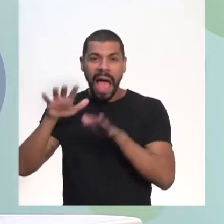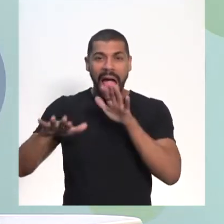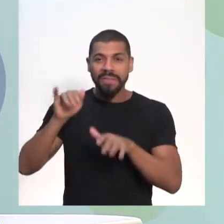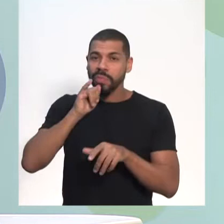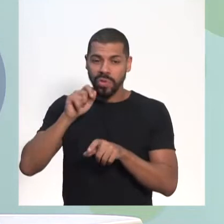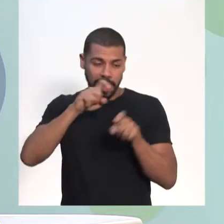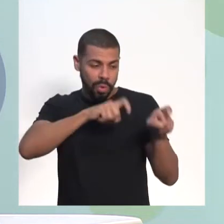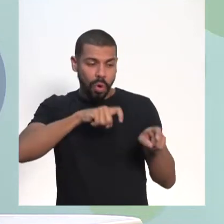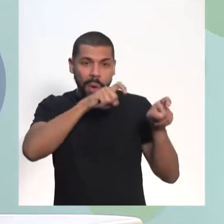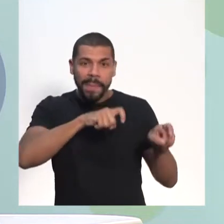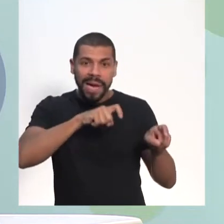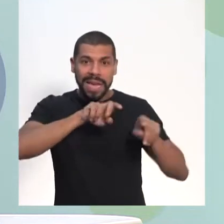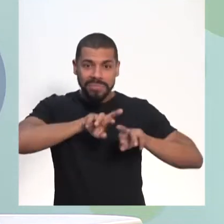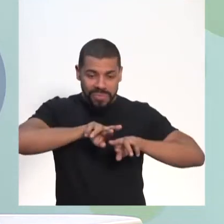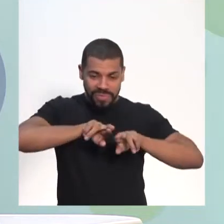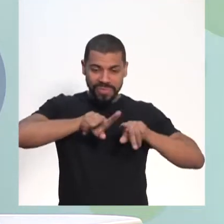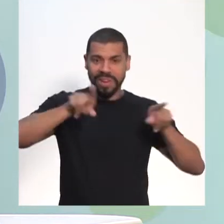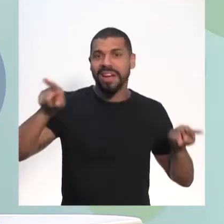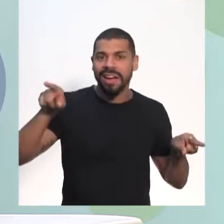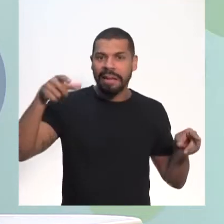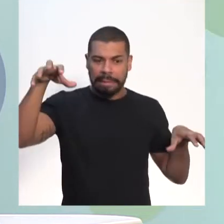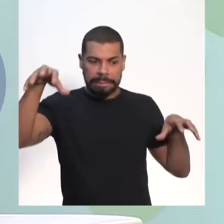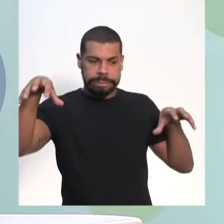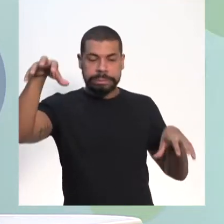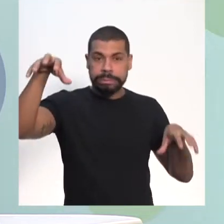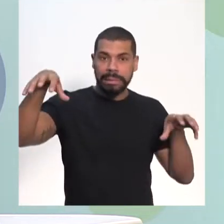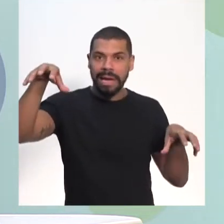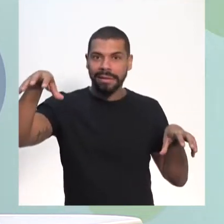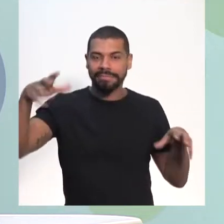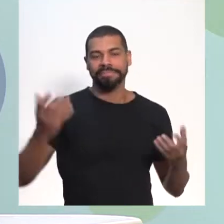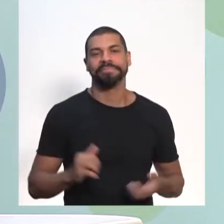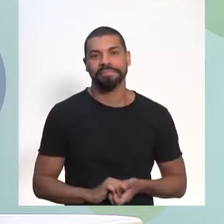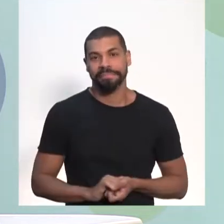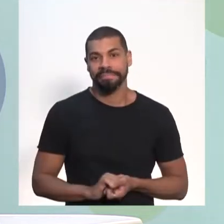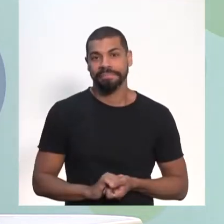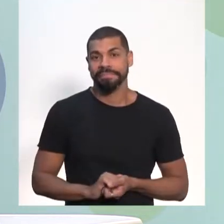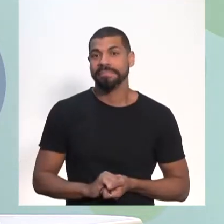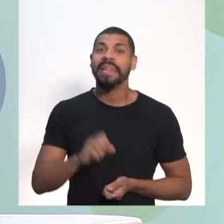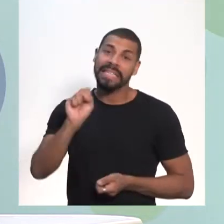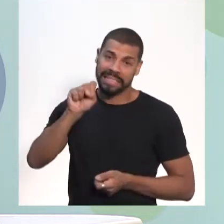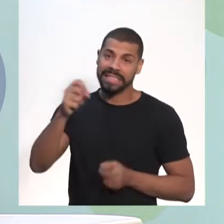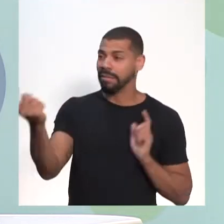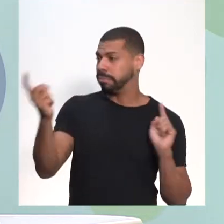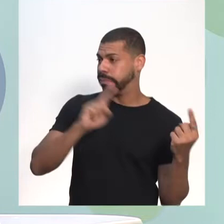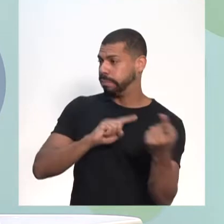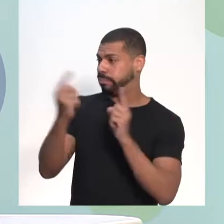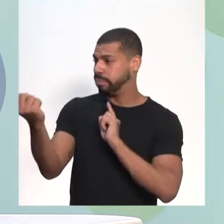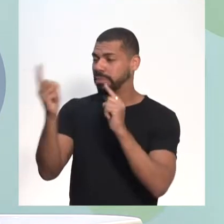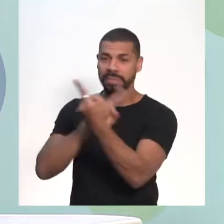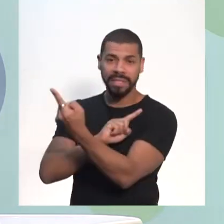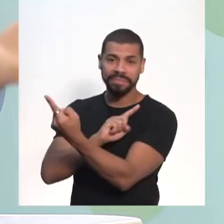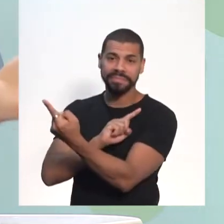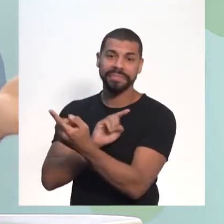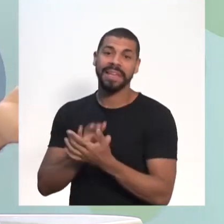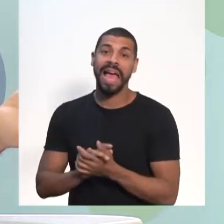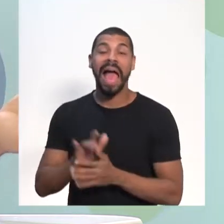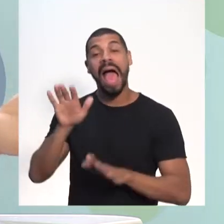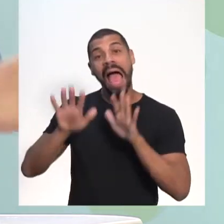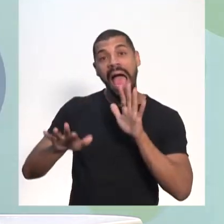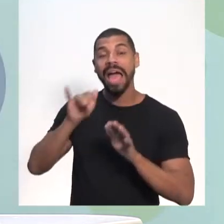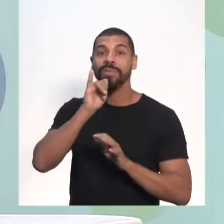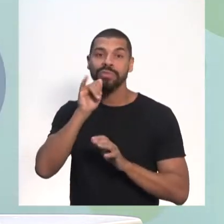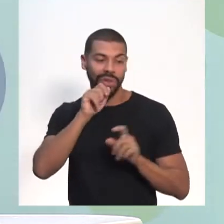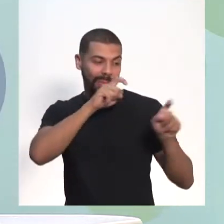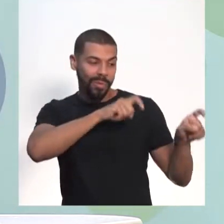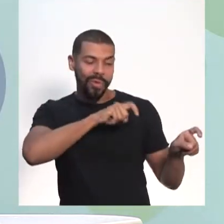região rural vai elencar uma outra habilidade. Sim, porque às vezes ou vice-versa, né? não a gente atende pode a necessidade, né? Uma da